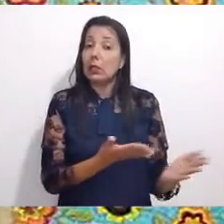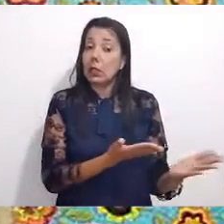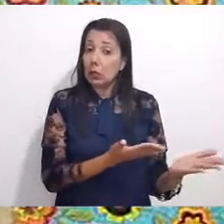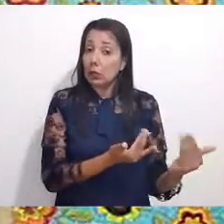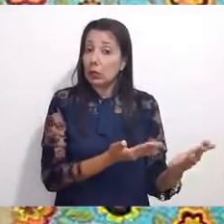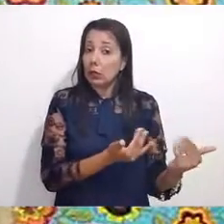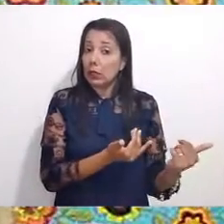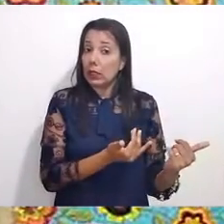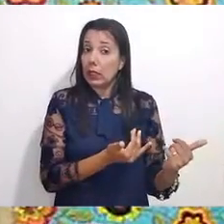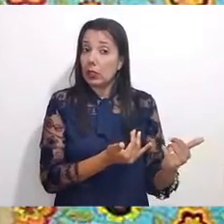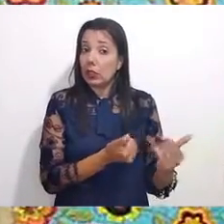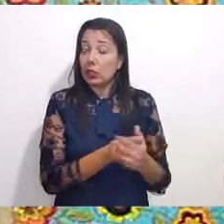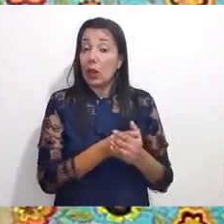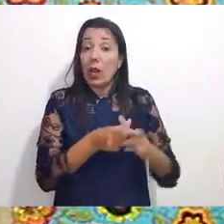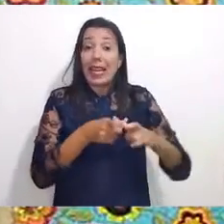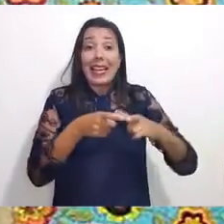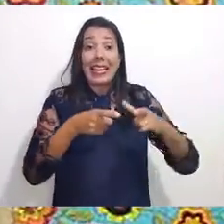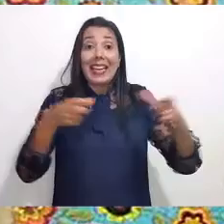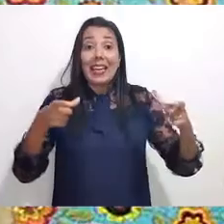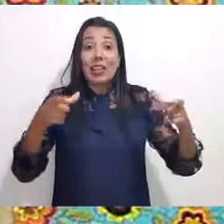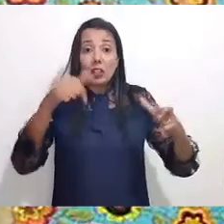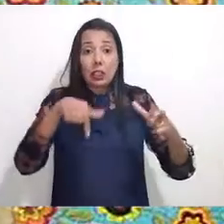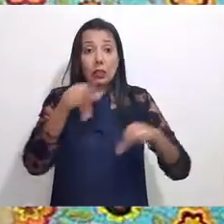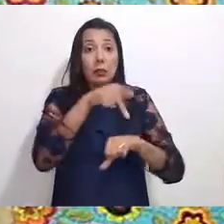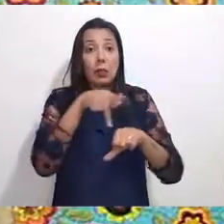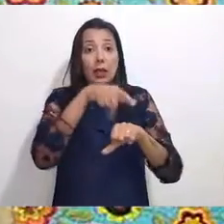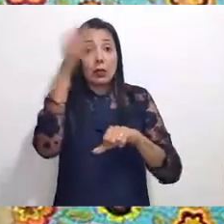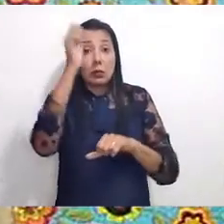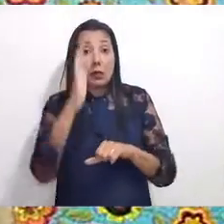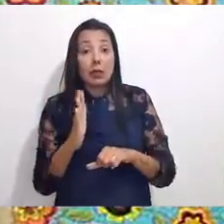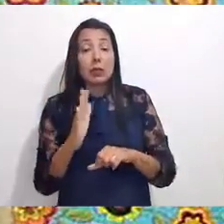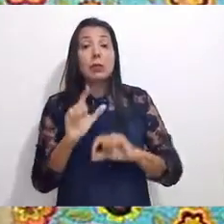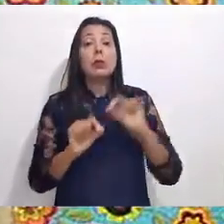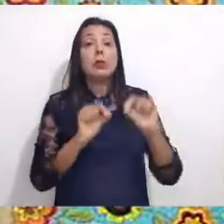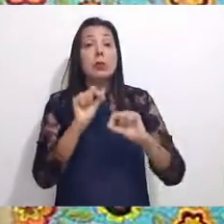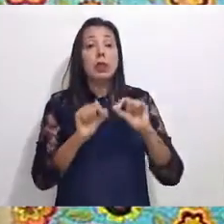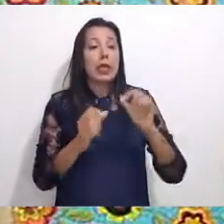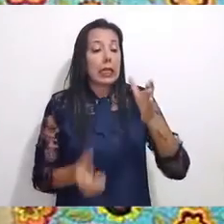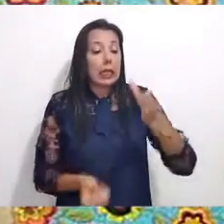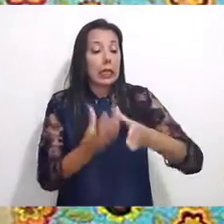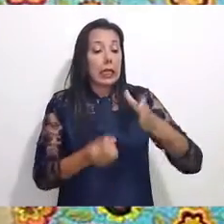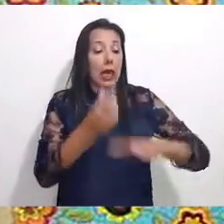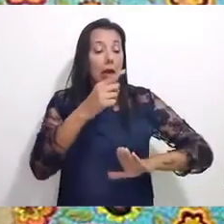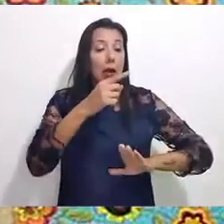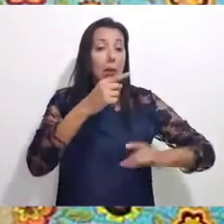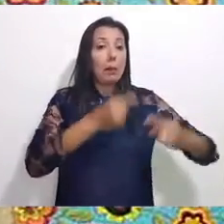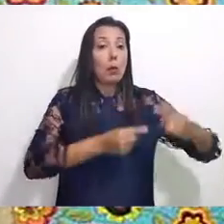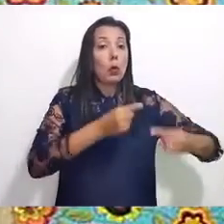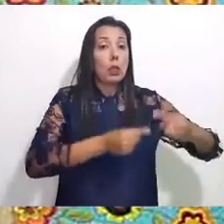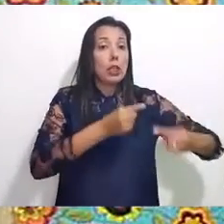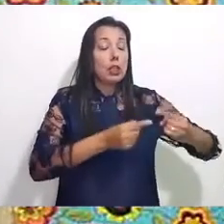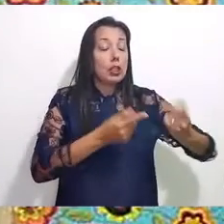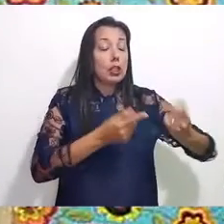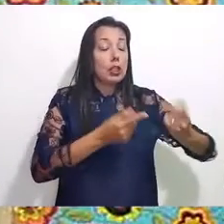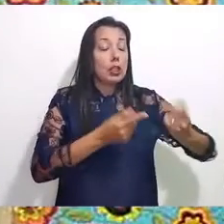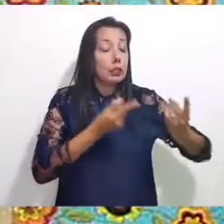nosso país, e a partir daí a gente criar uma política de combate, uma política